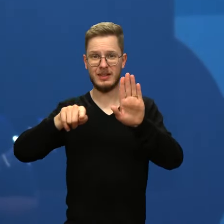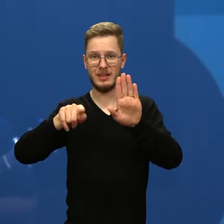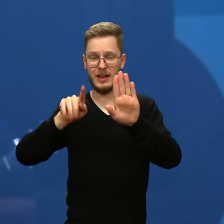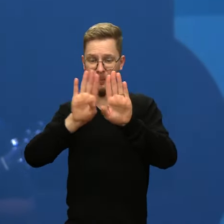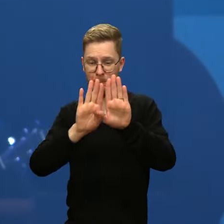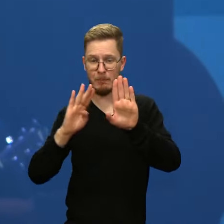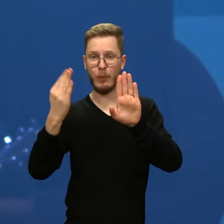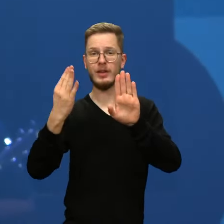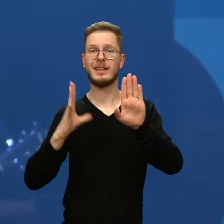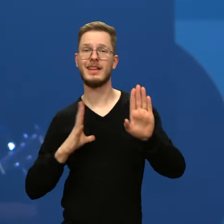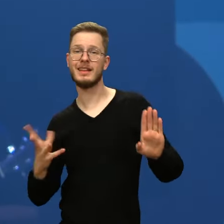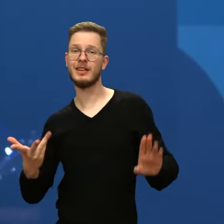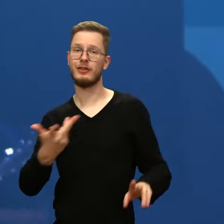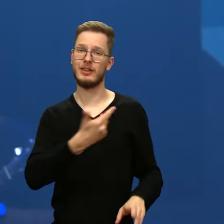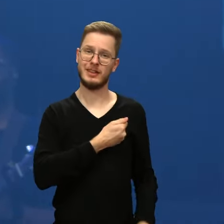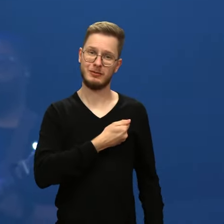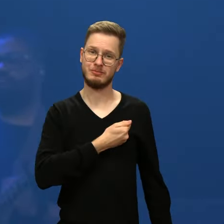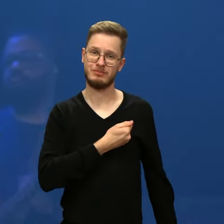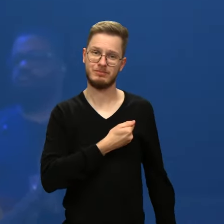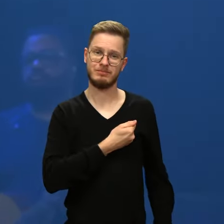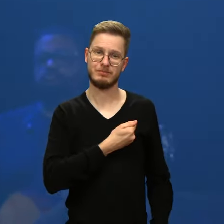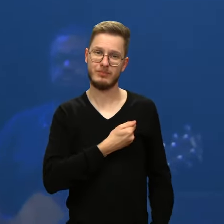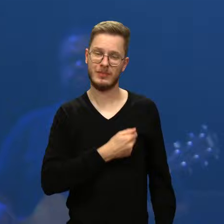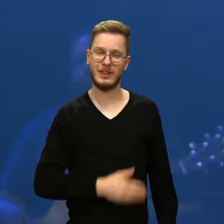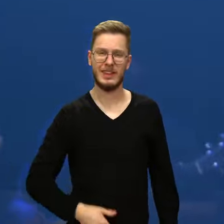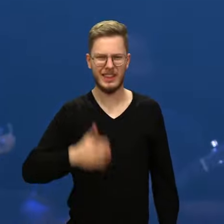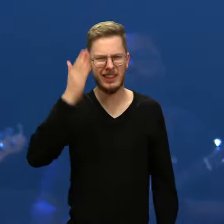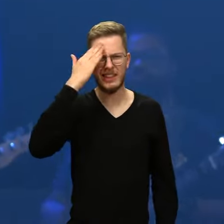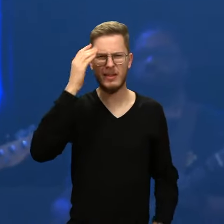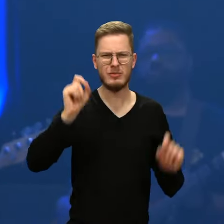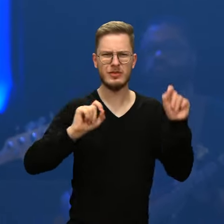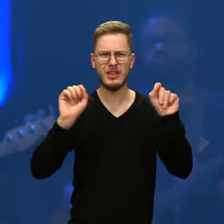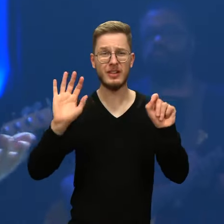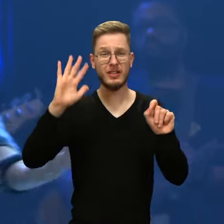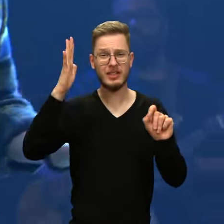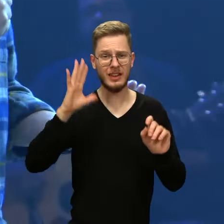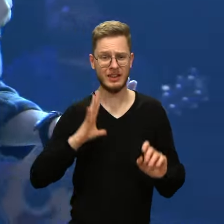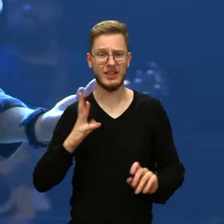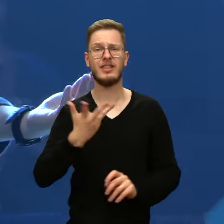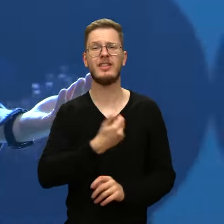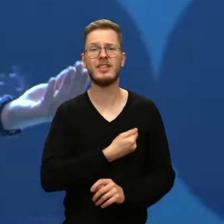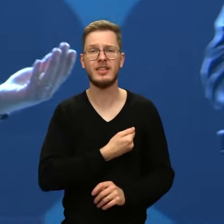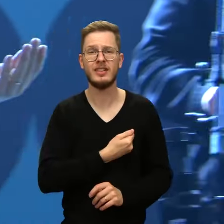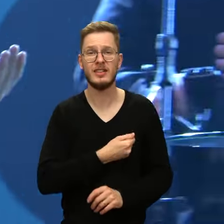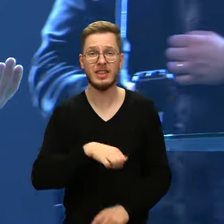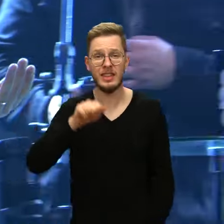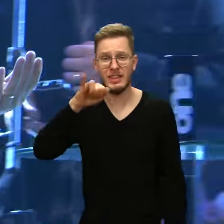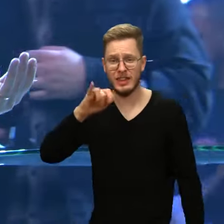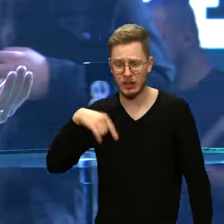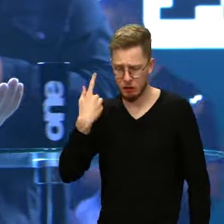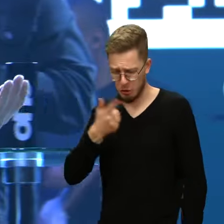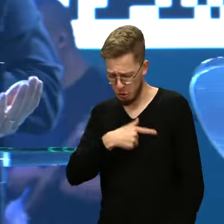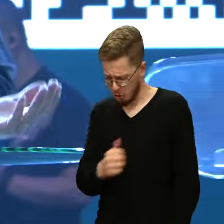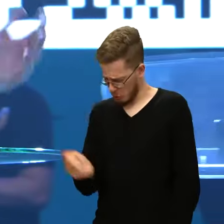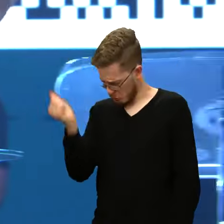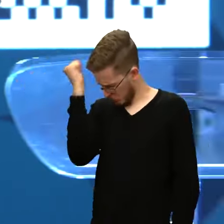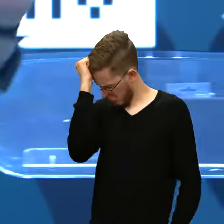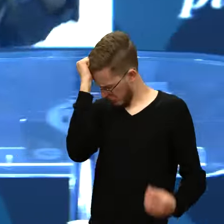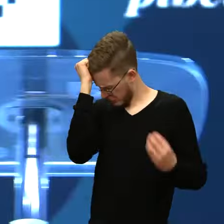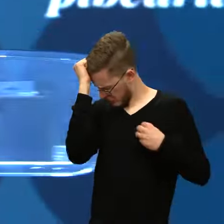salvação. Sabe o que acontece quando você é salvo? A Bíblia fala que se nós nos arrependermos dos nossos